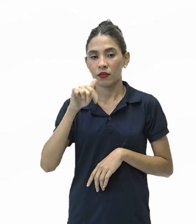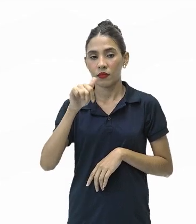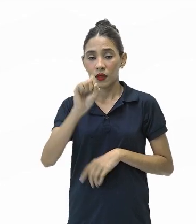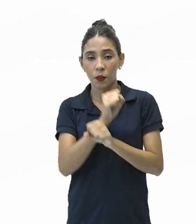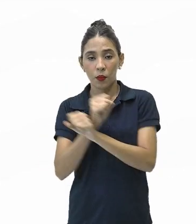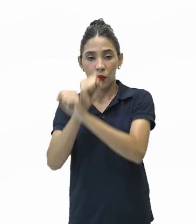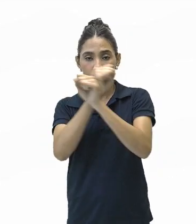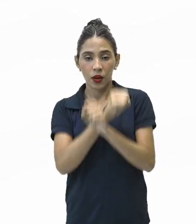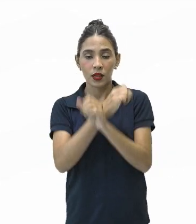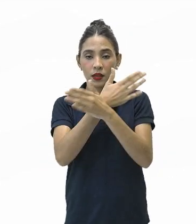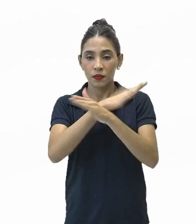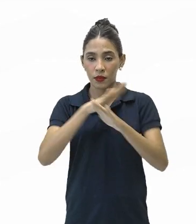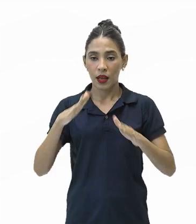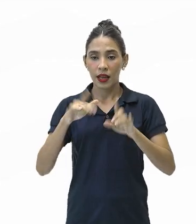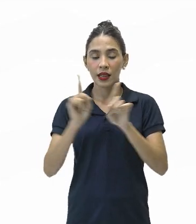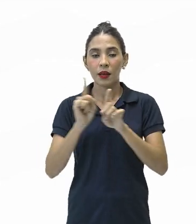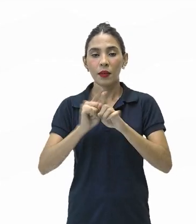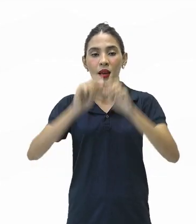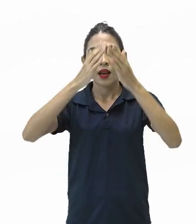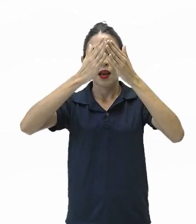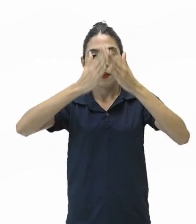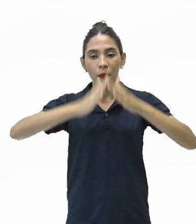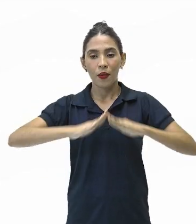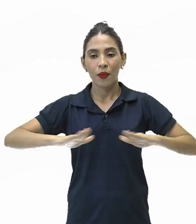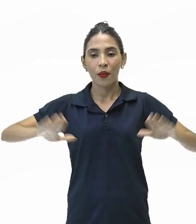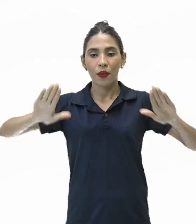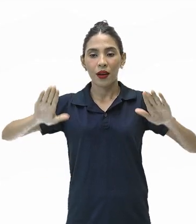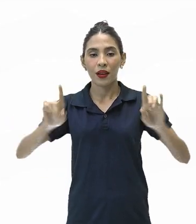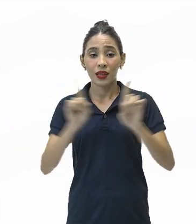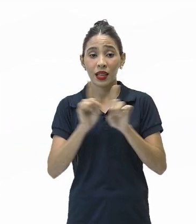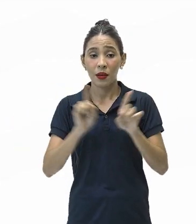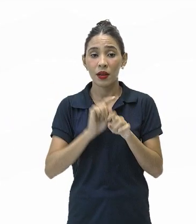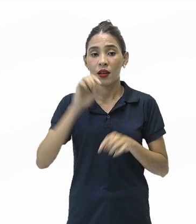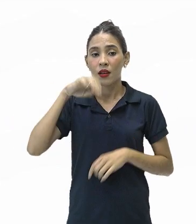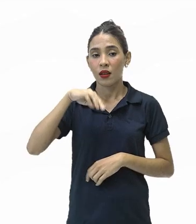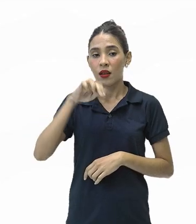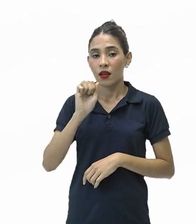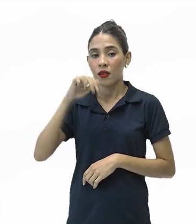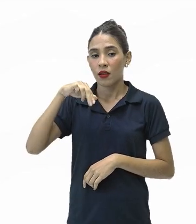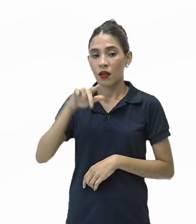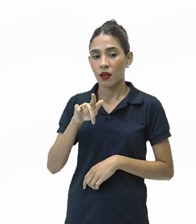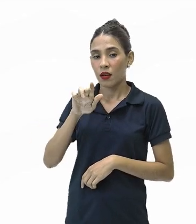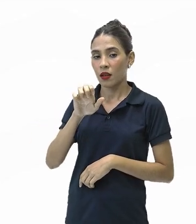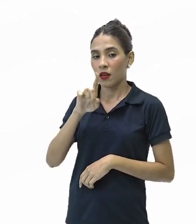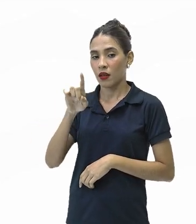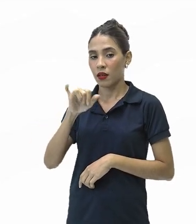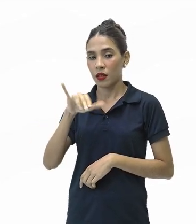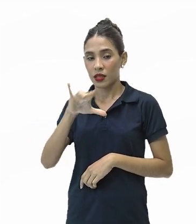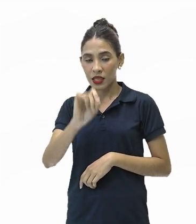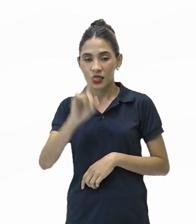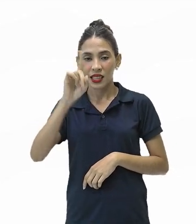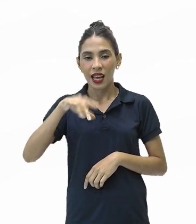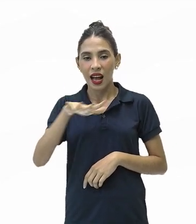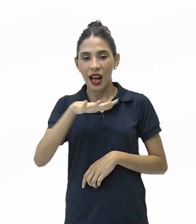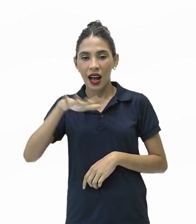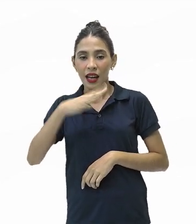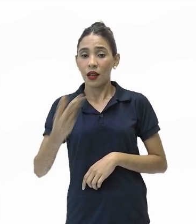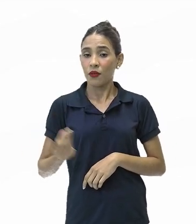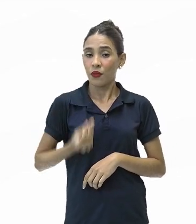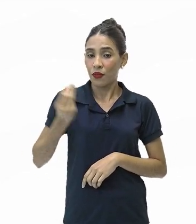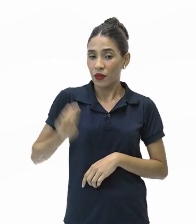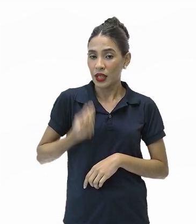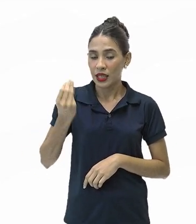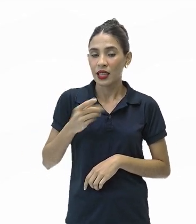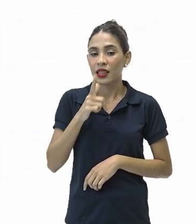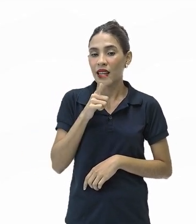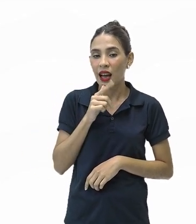e dunas. Temos ainda os manguezais, né, que é o berçário da vida marinha, e as bordas